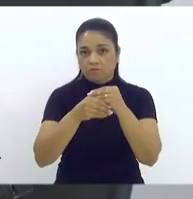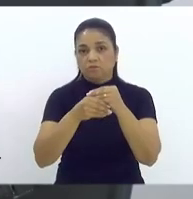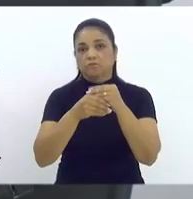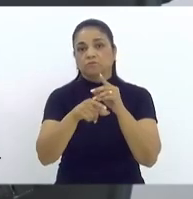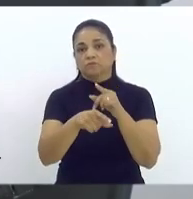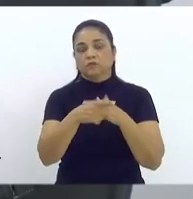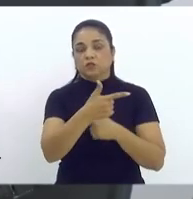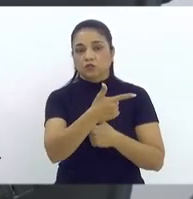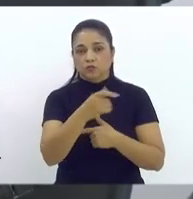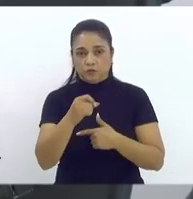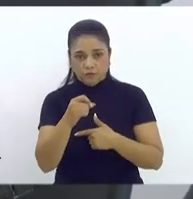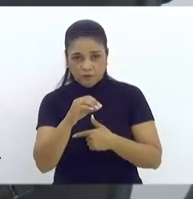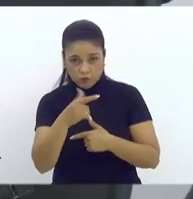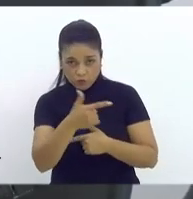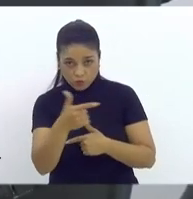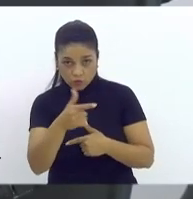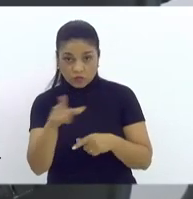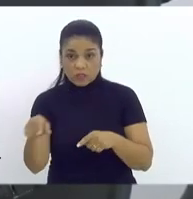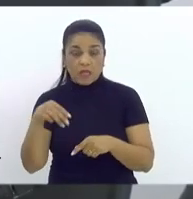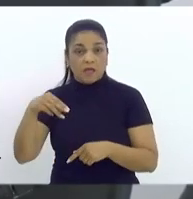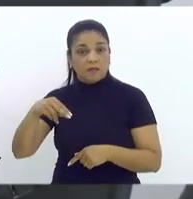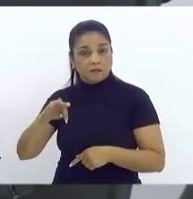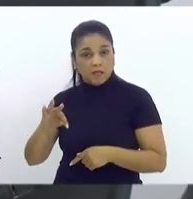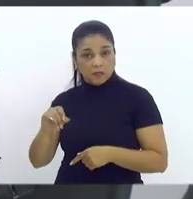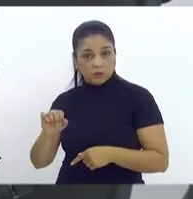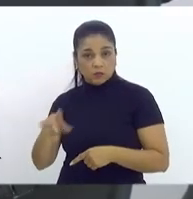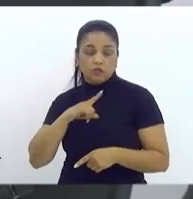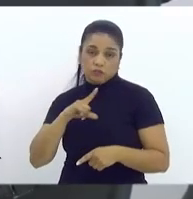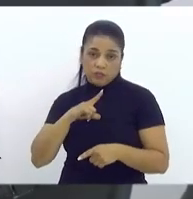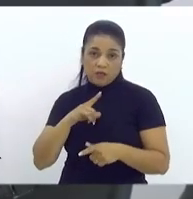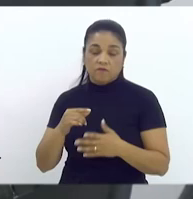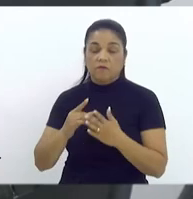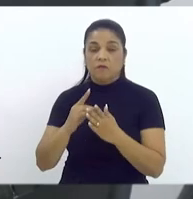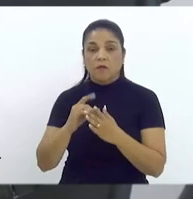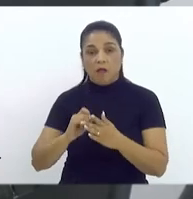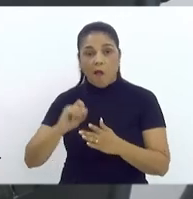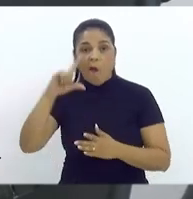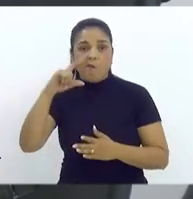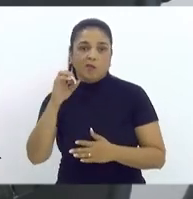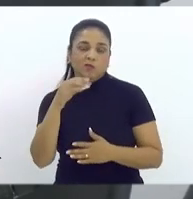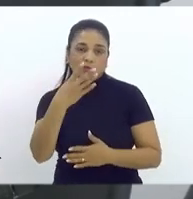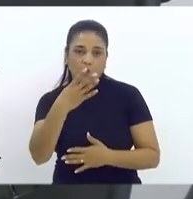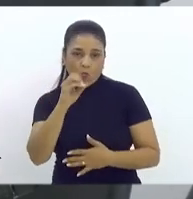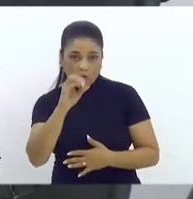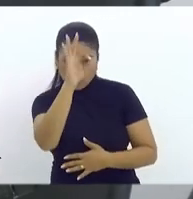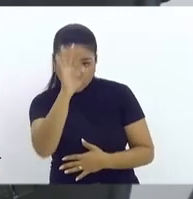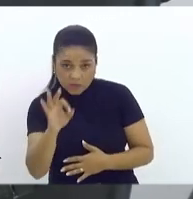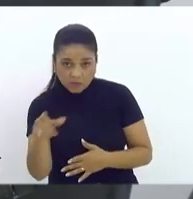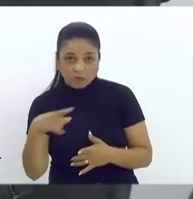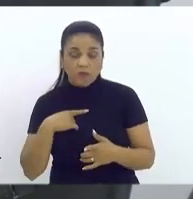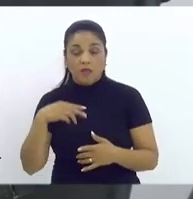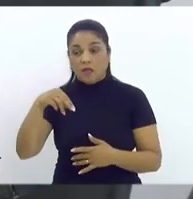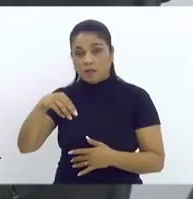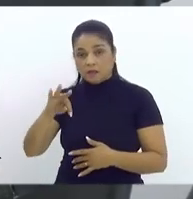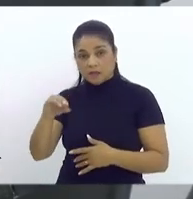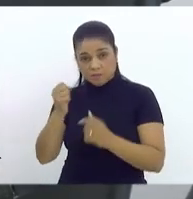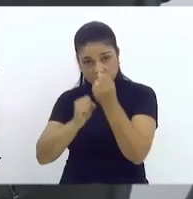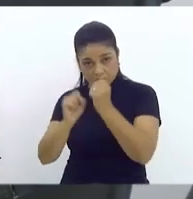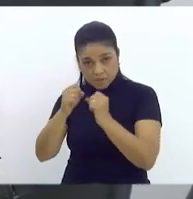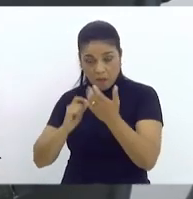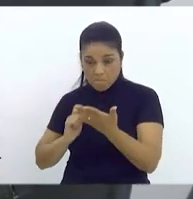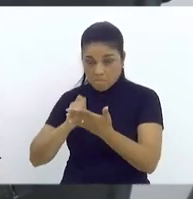de lucro, com base no IGPM, em cerca de 40%? Neste mesmo período, a Natuz pagou aos seus acionistas mais